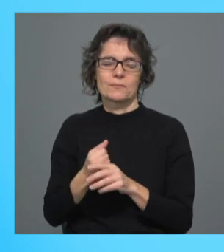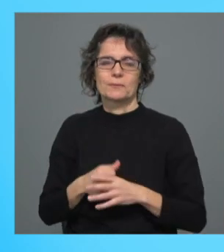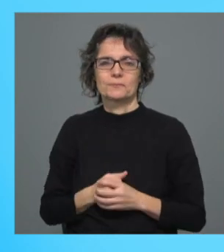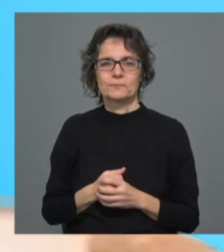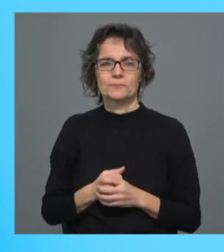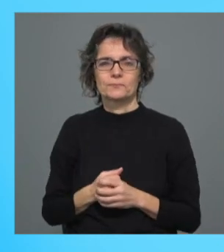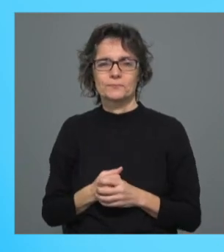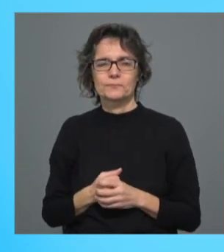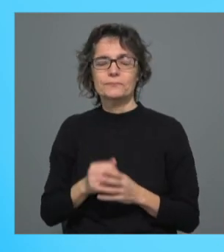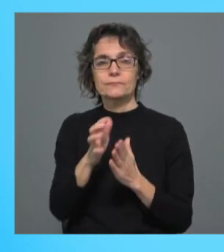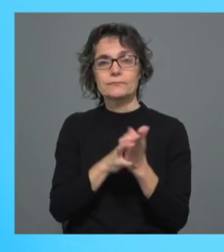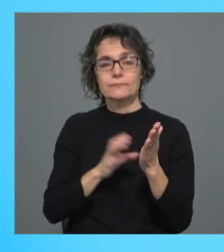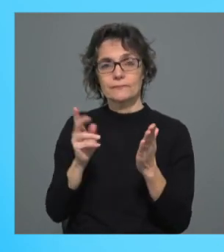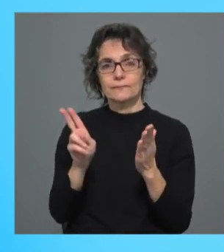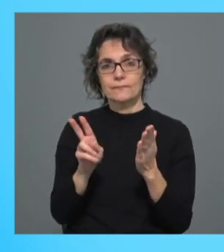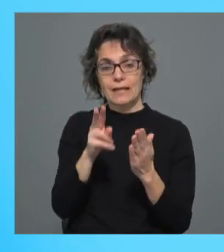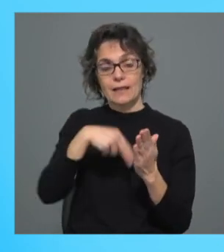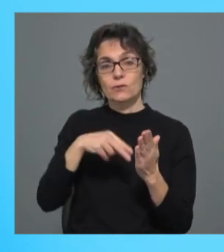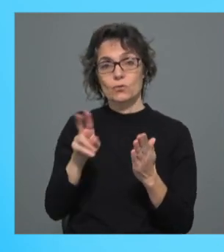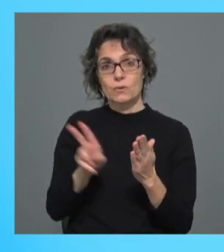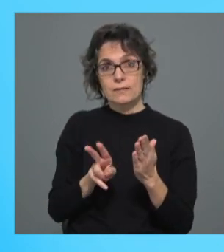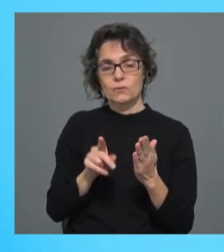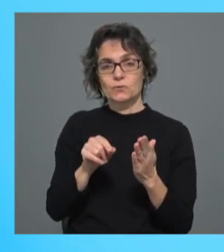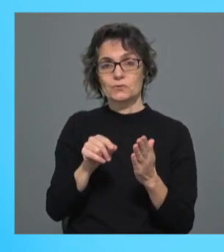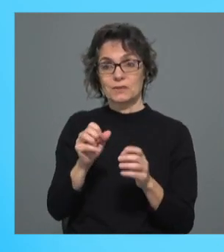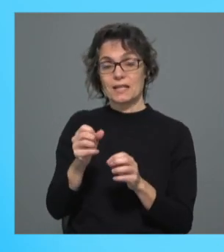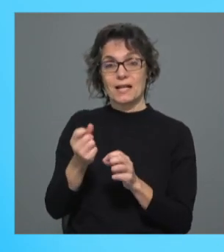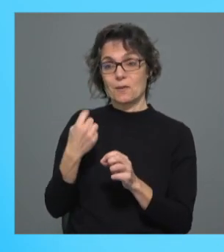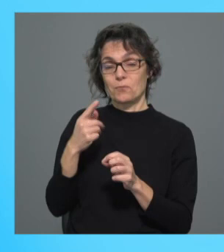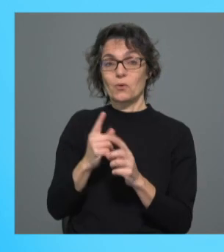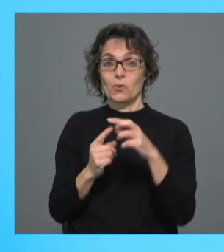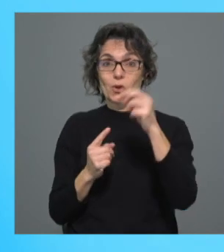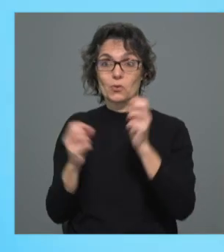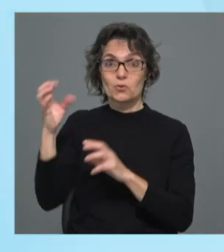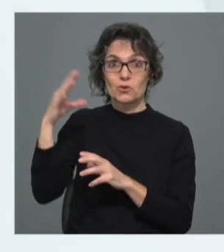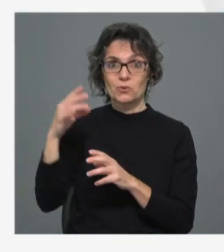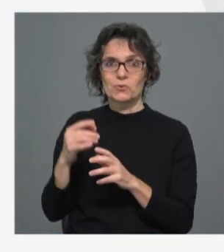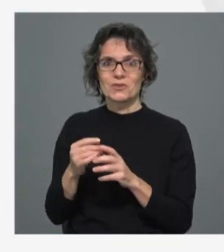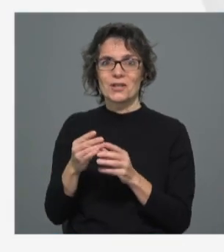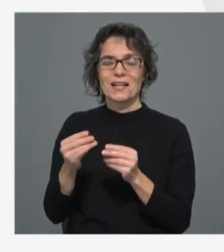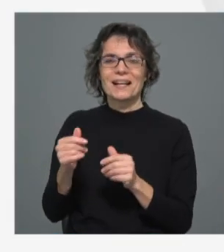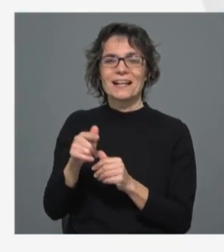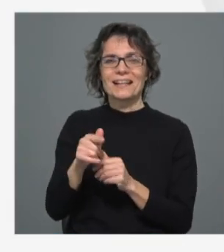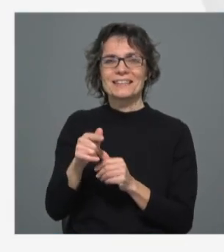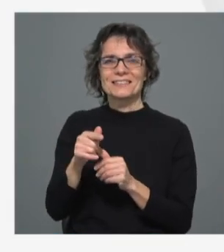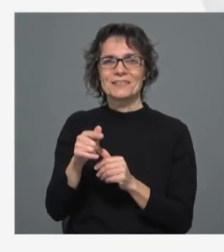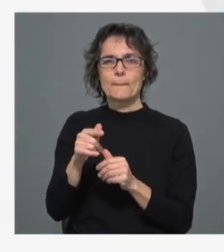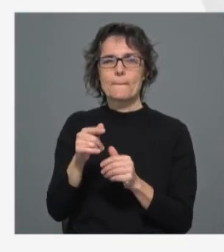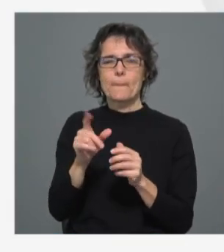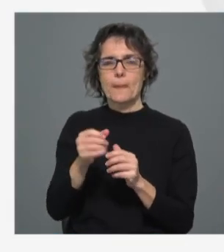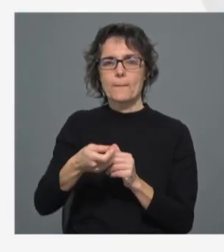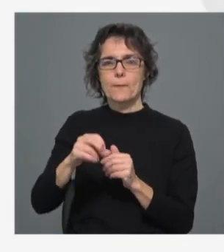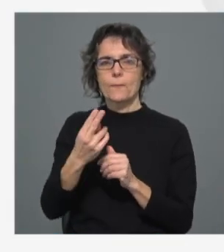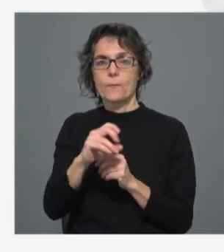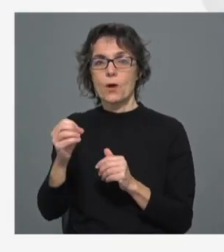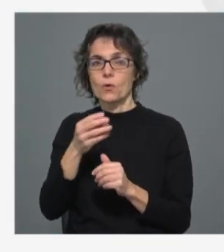Coríntios, há pouco o Padre Zé Rebelo falava da querosene e da vela, o alimento da luz, e aqui Paulo também nos fala um pouco do